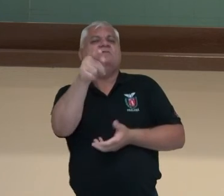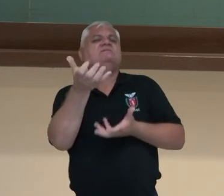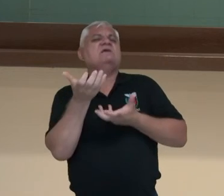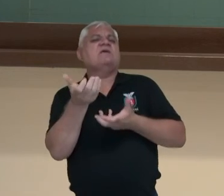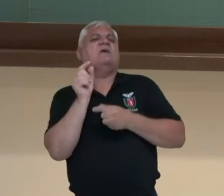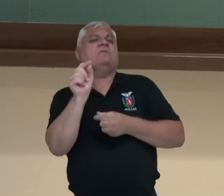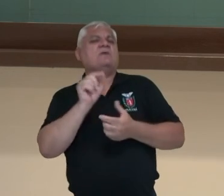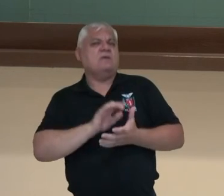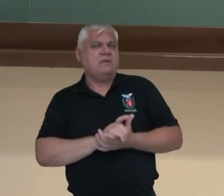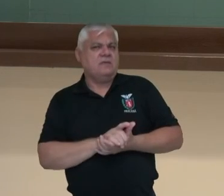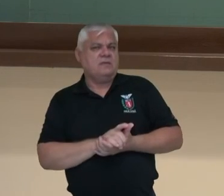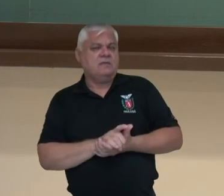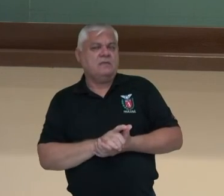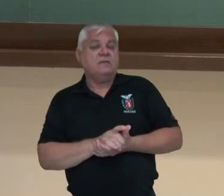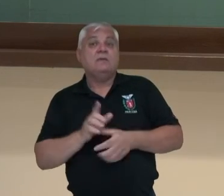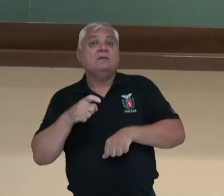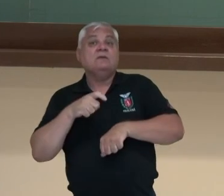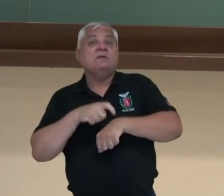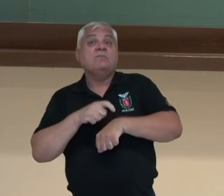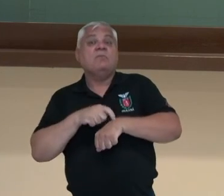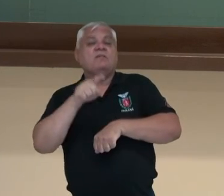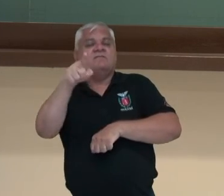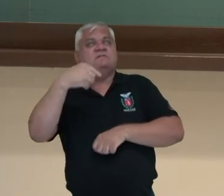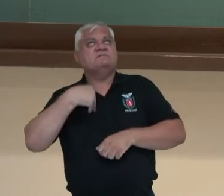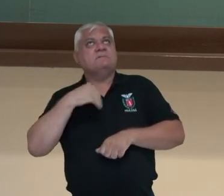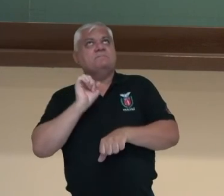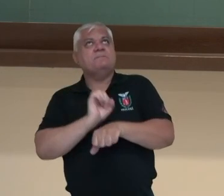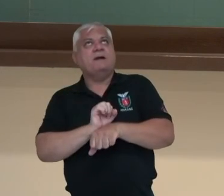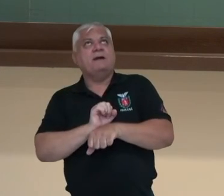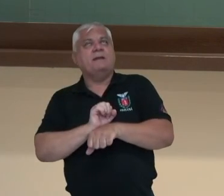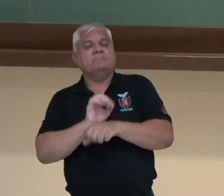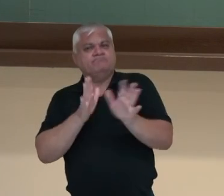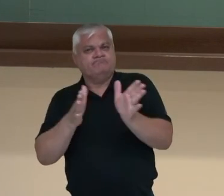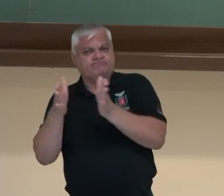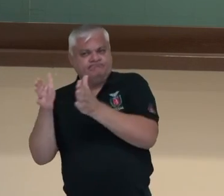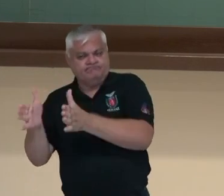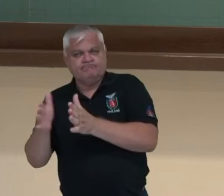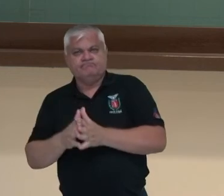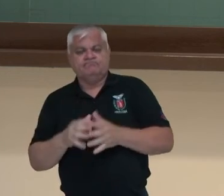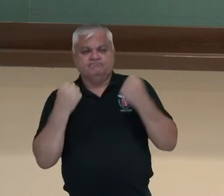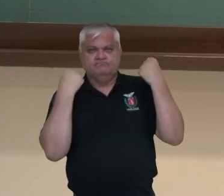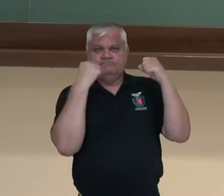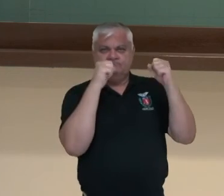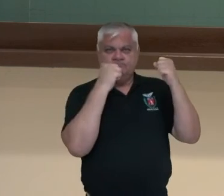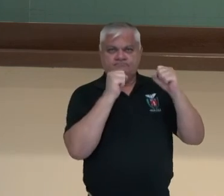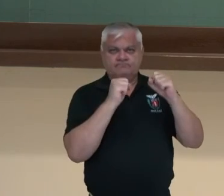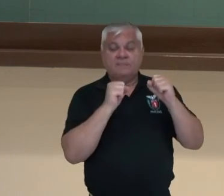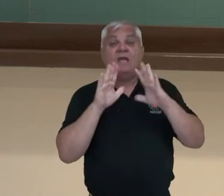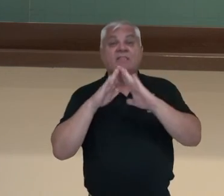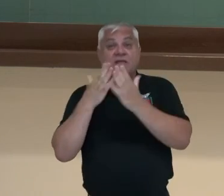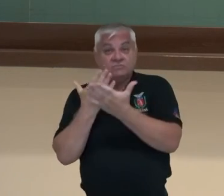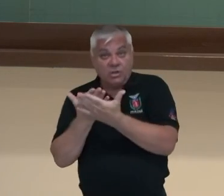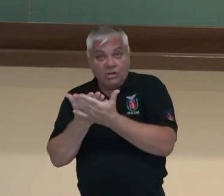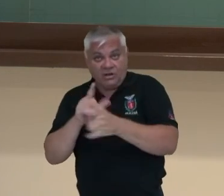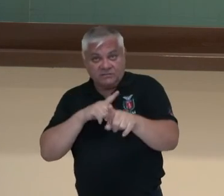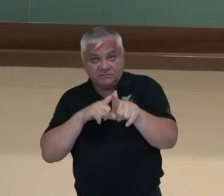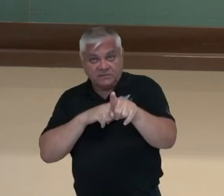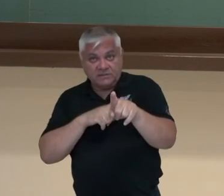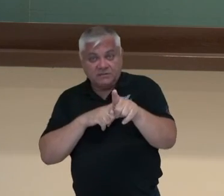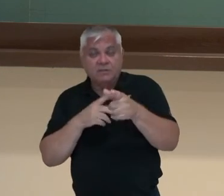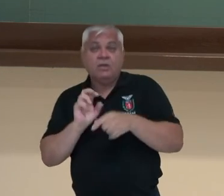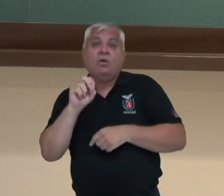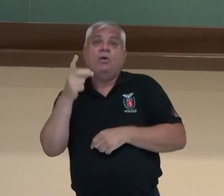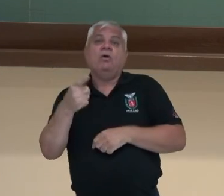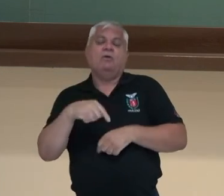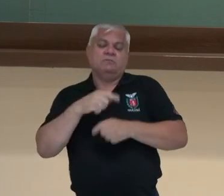isso? Qual é o momento que você para sua atividade física? Em que momento é esse? É na escola? Você está lá na escola ou você fica na escola